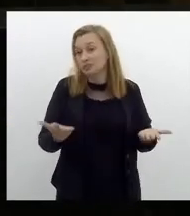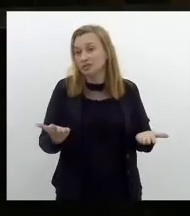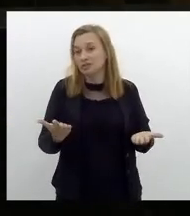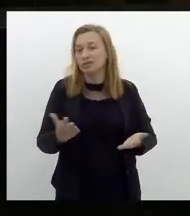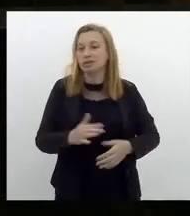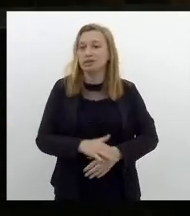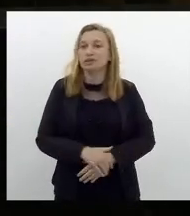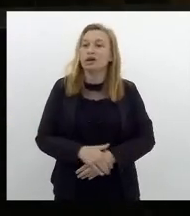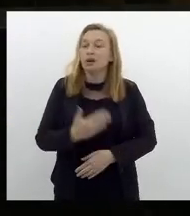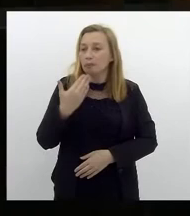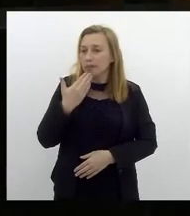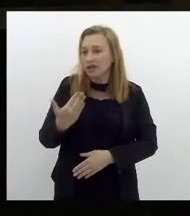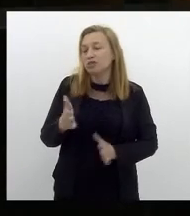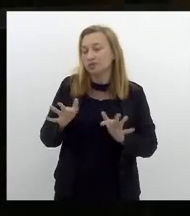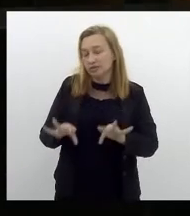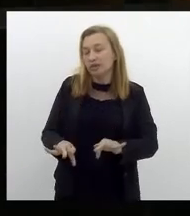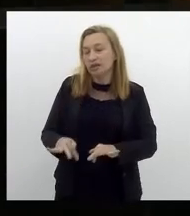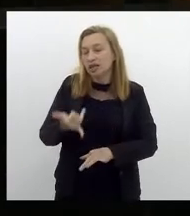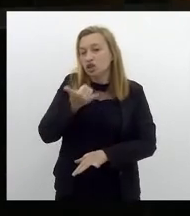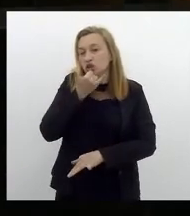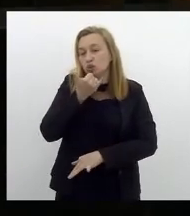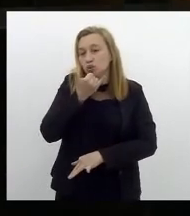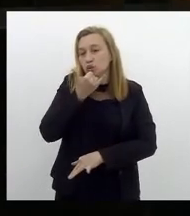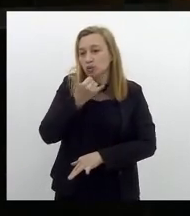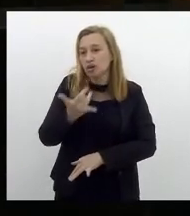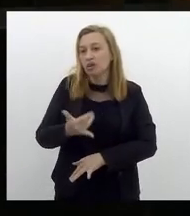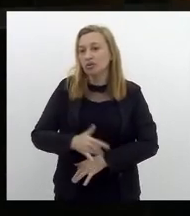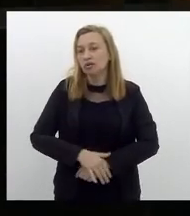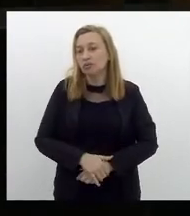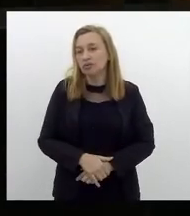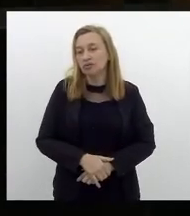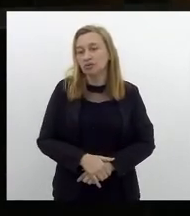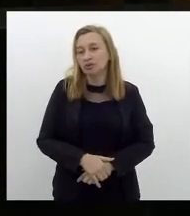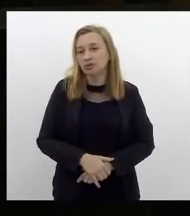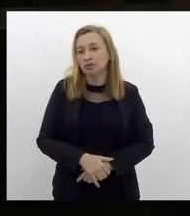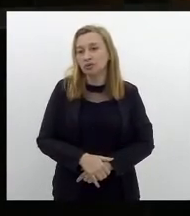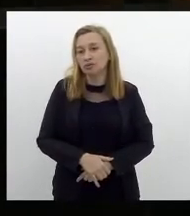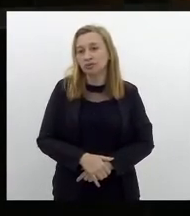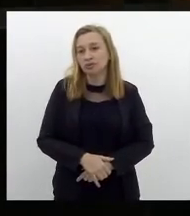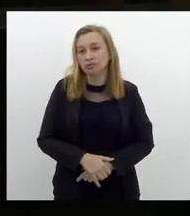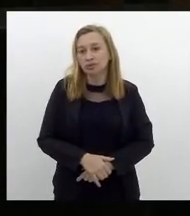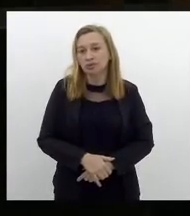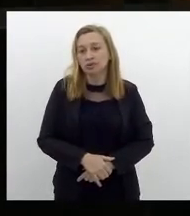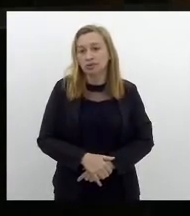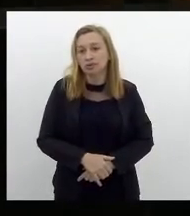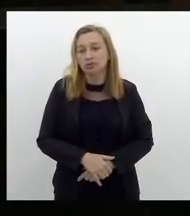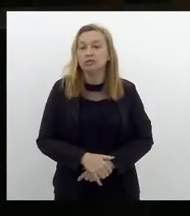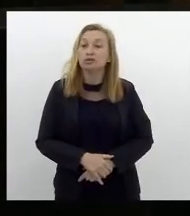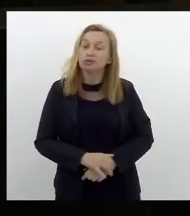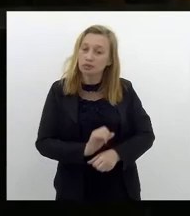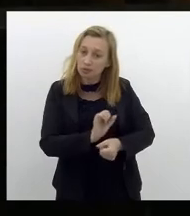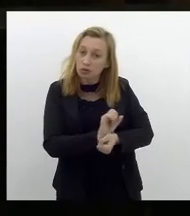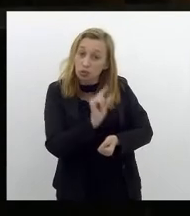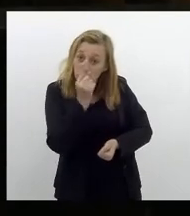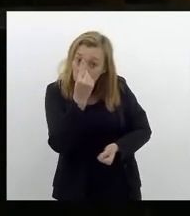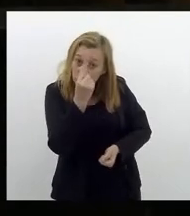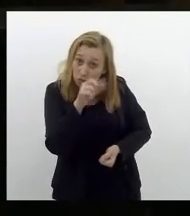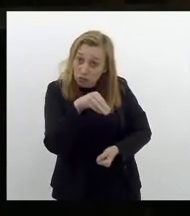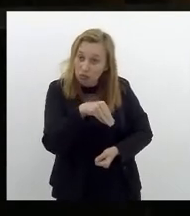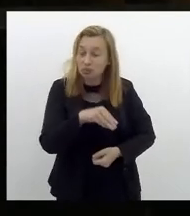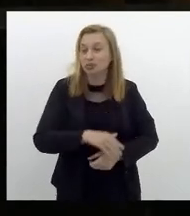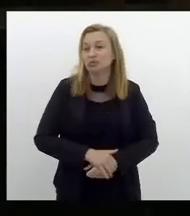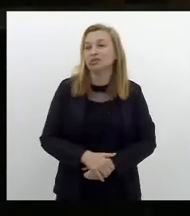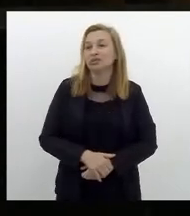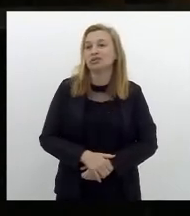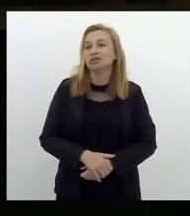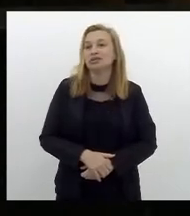estou dizendo tivemos... Desculpe, para concluir, por favor. Vou concluir, por favor. E nesse minuto. E quando falo